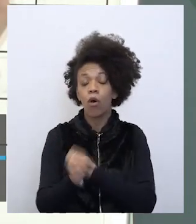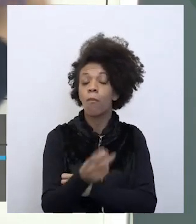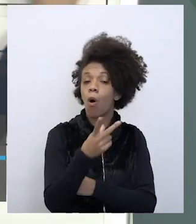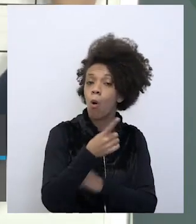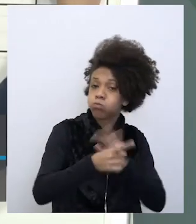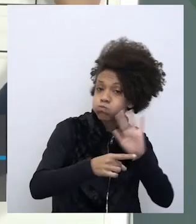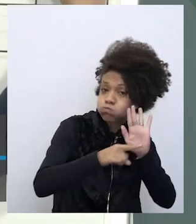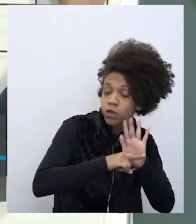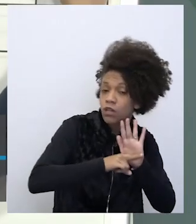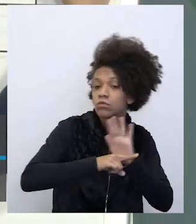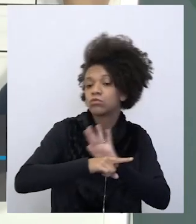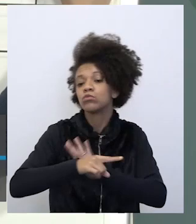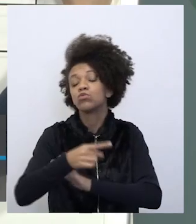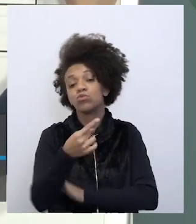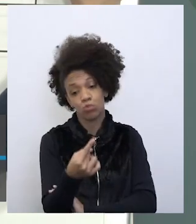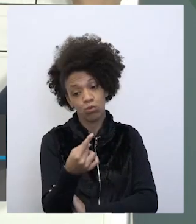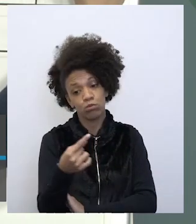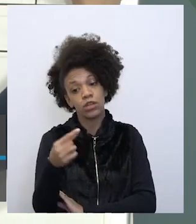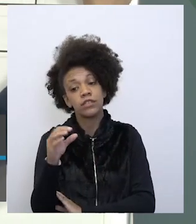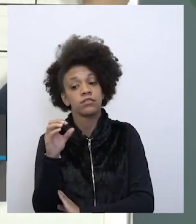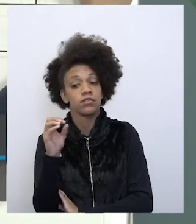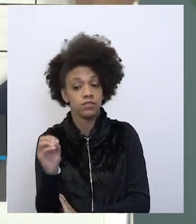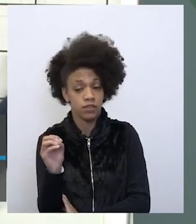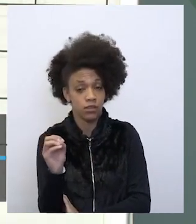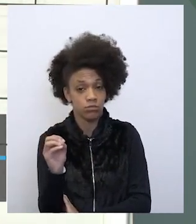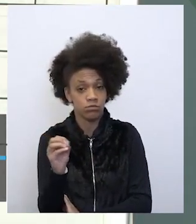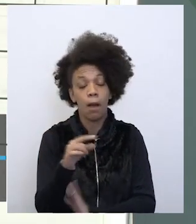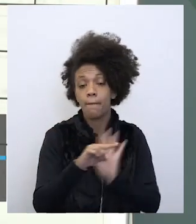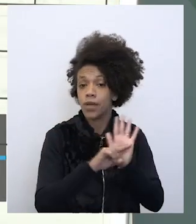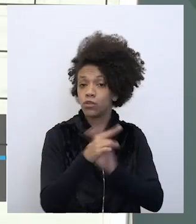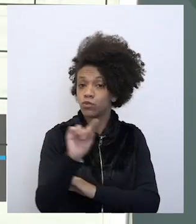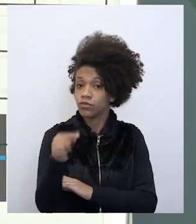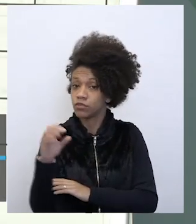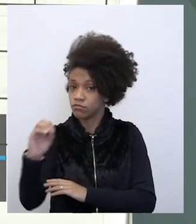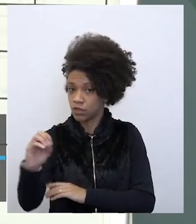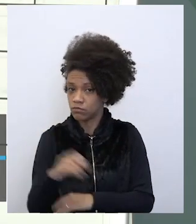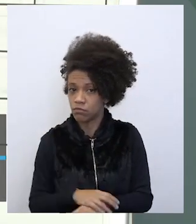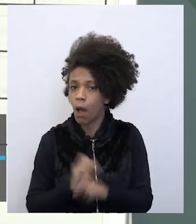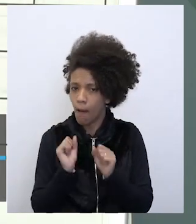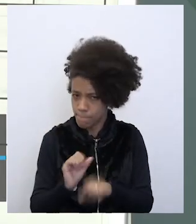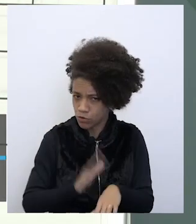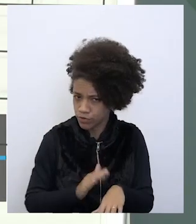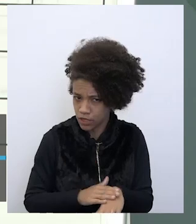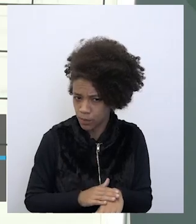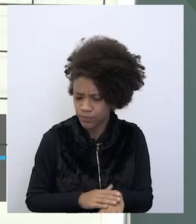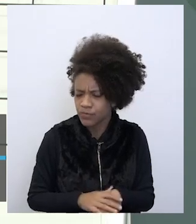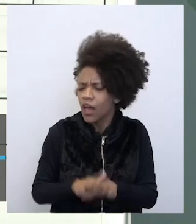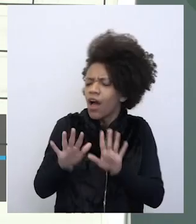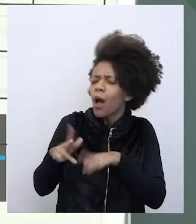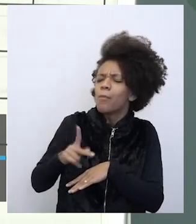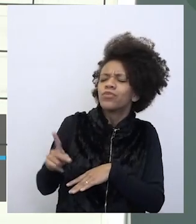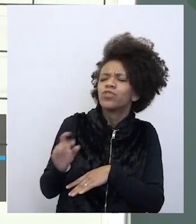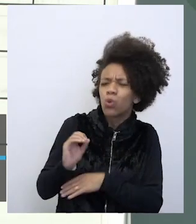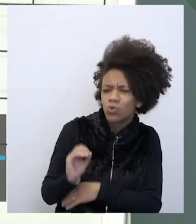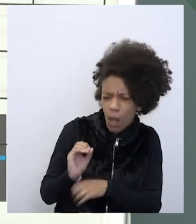1 e 0. Menos 1 no x e 0 no y. Podemos fazer agora para o zero? Professor, o zero, eu